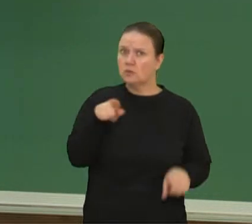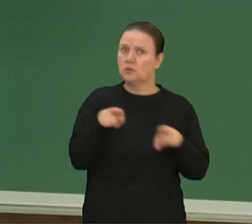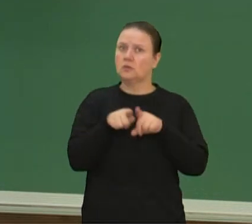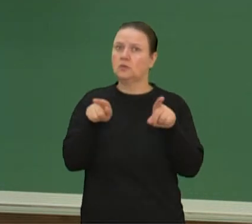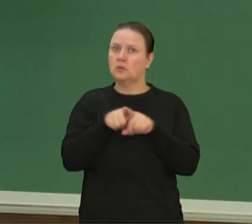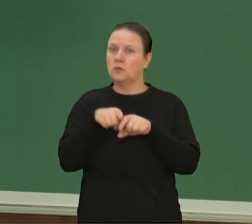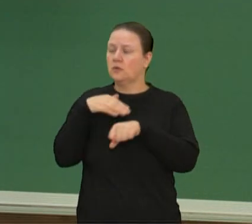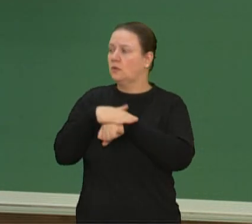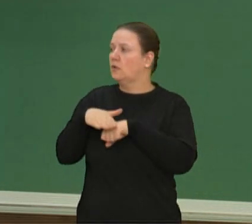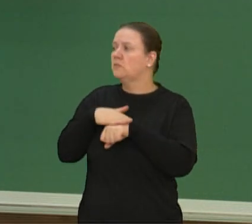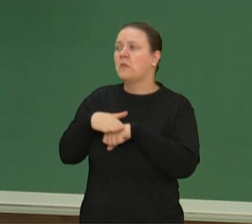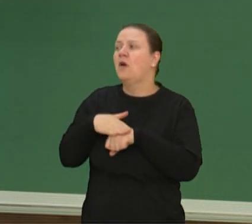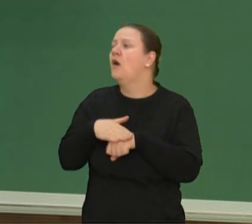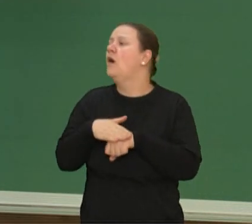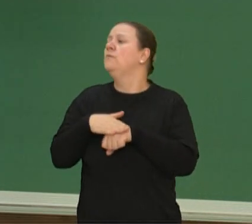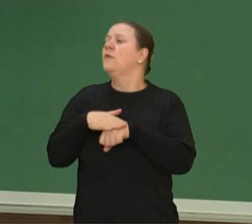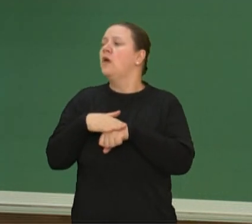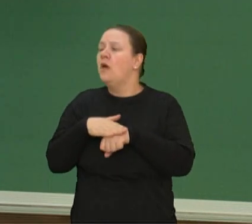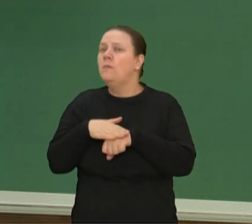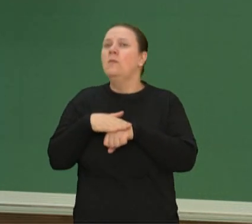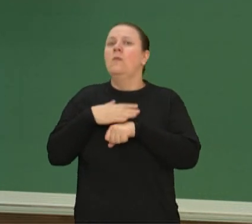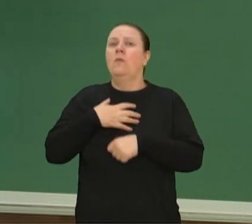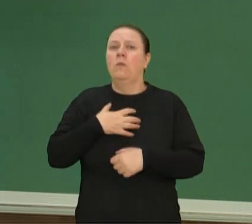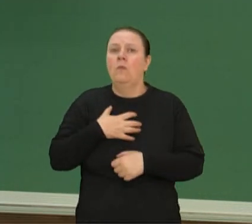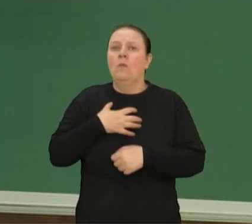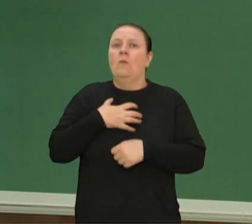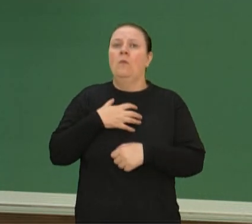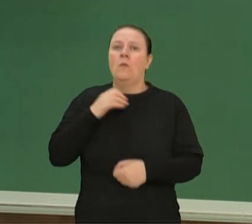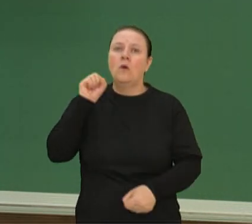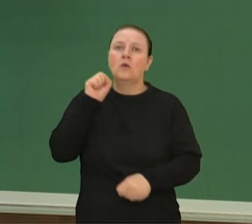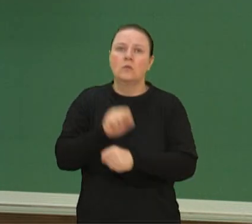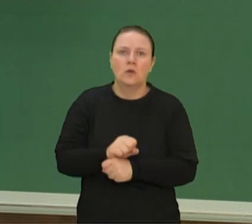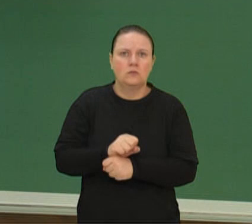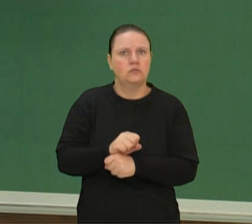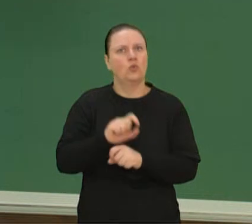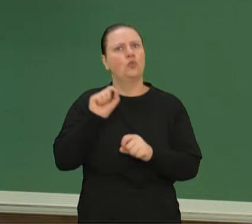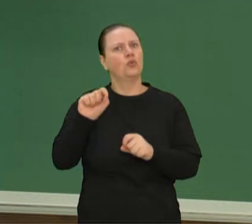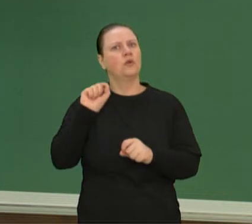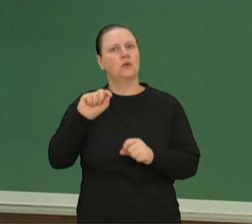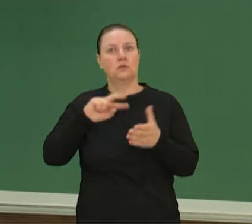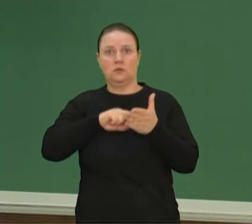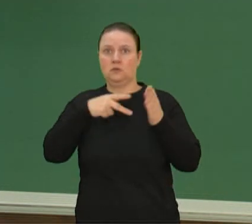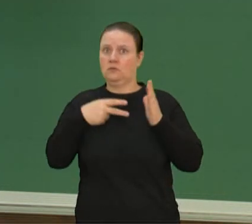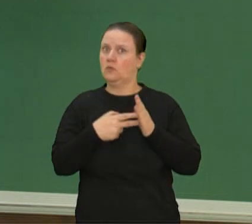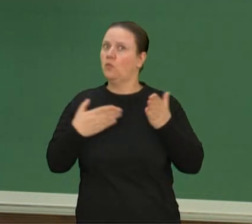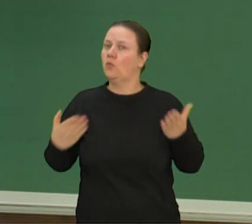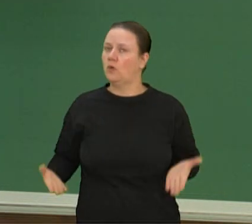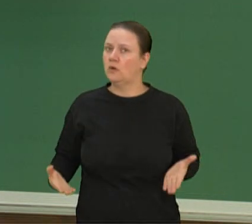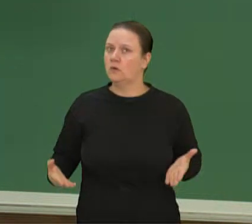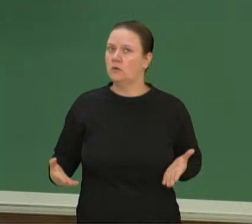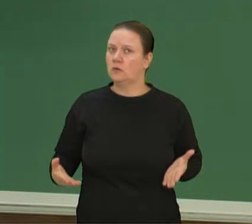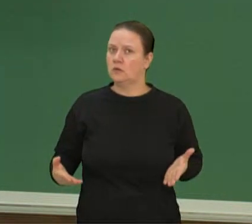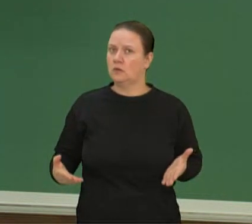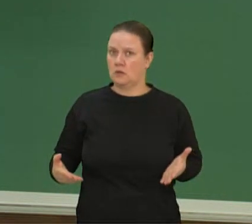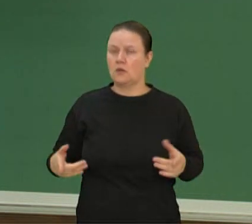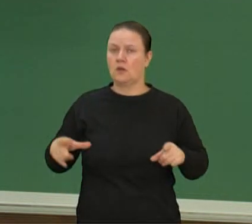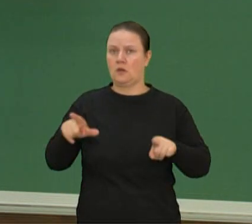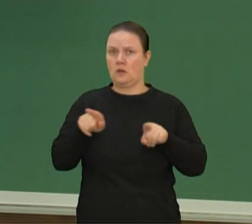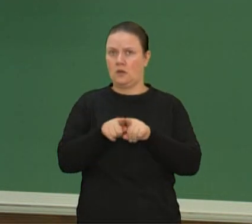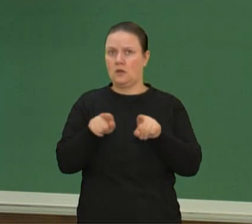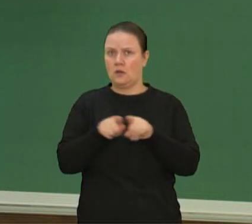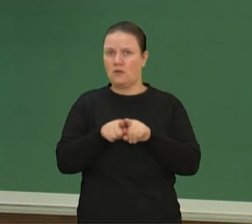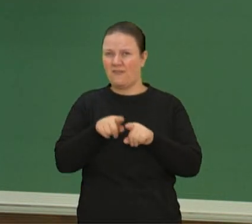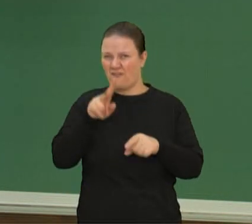para conversar, eu tenho que fazer pausas para respirar, então a intensidade vai se aproximar de uma intensidade